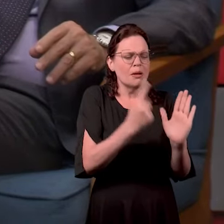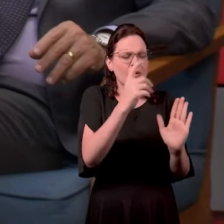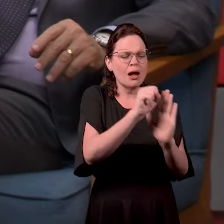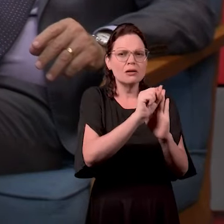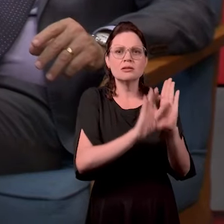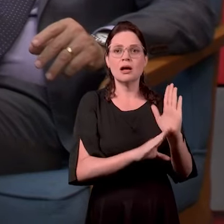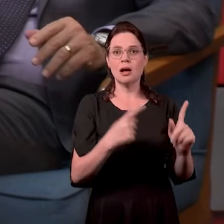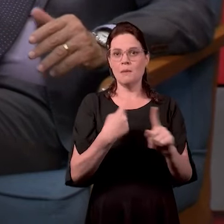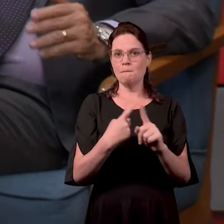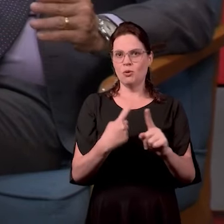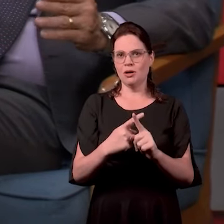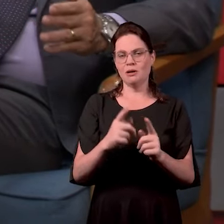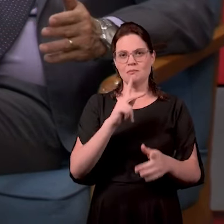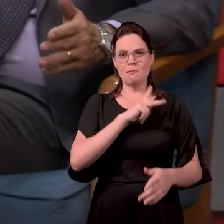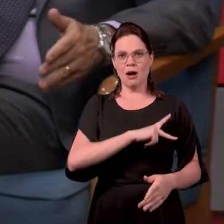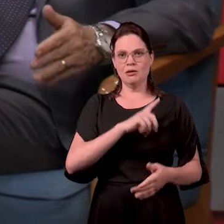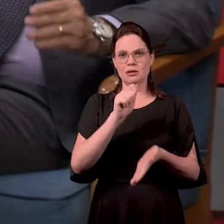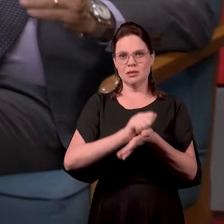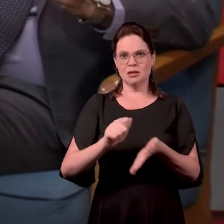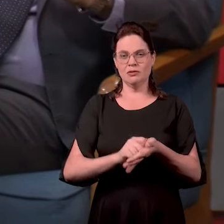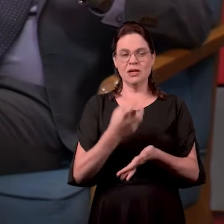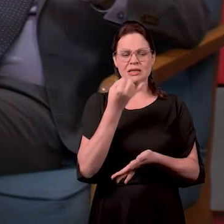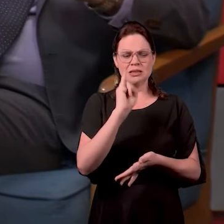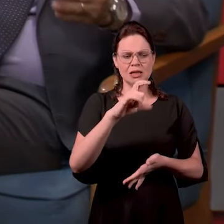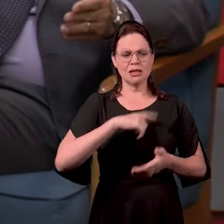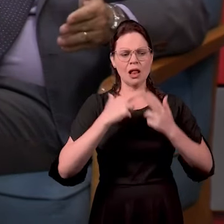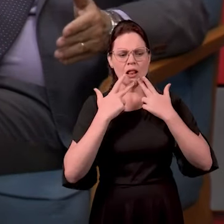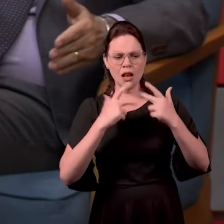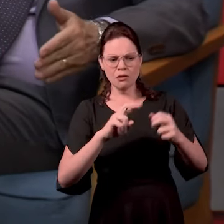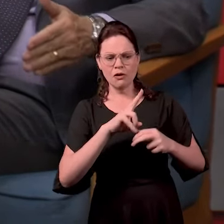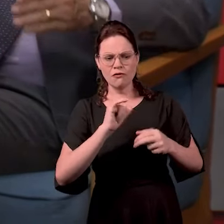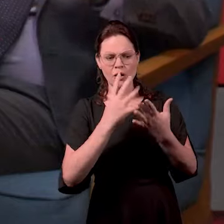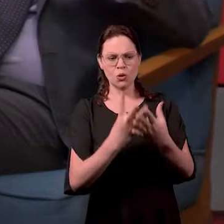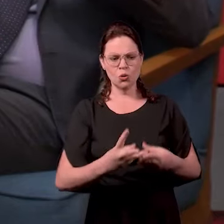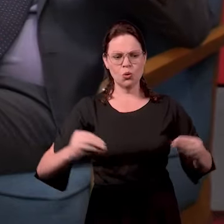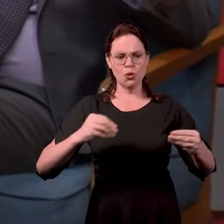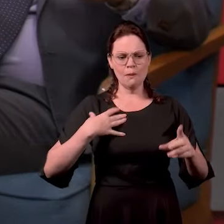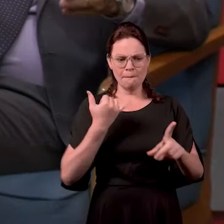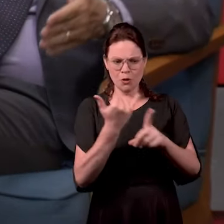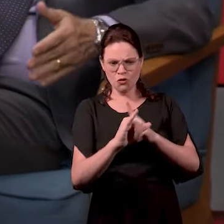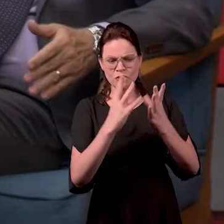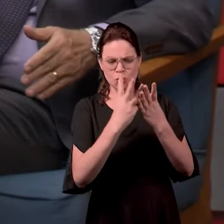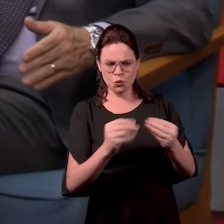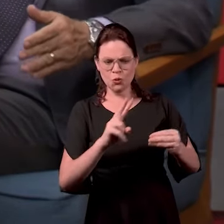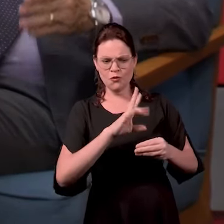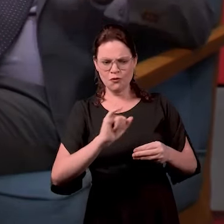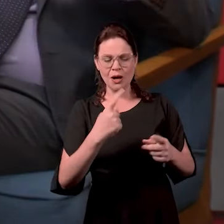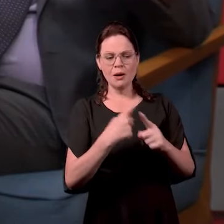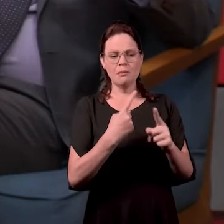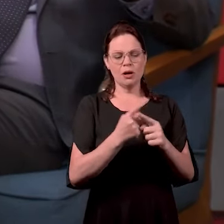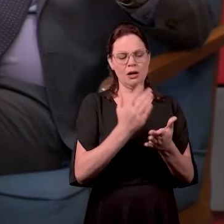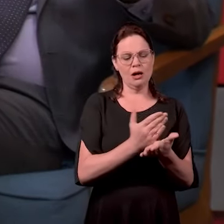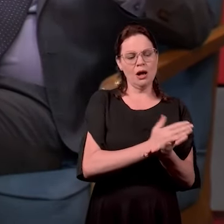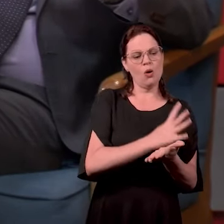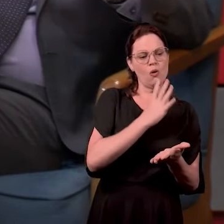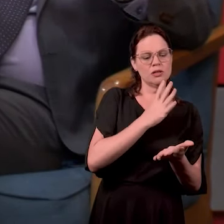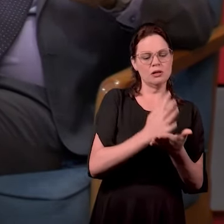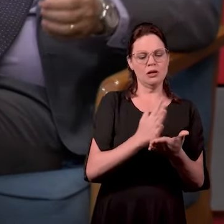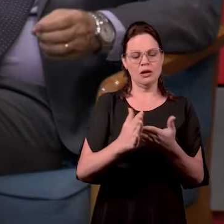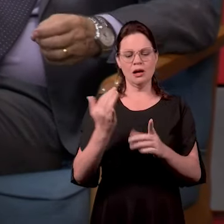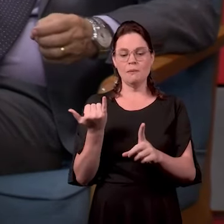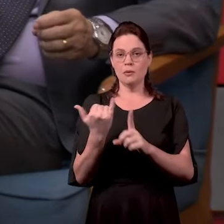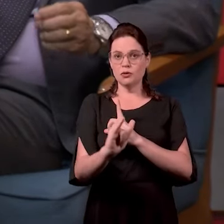das cartas de Paulo, que diz assim: havendo línguas cessarão, havendo ciência desaparecerá, havendo profecia cessará, porque em parte